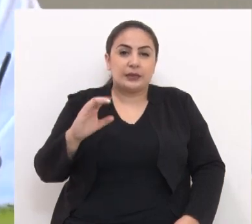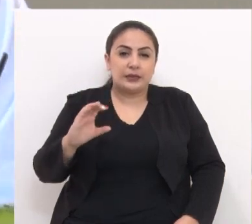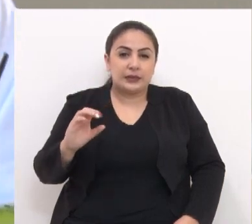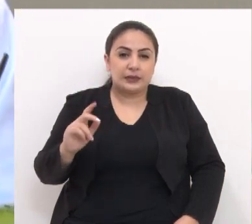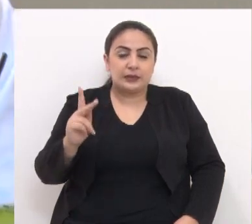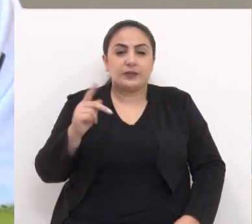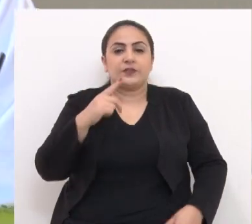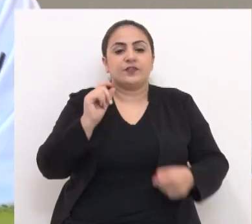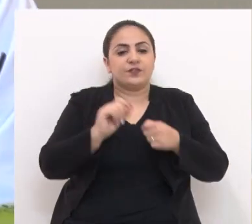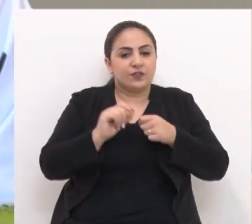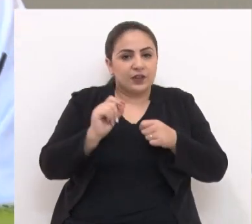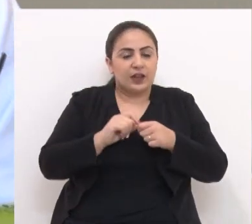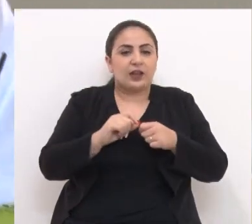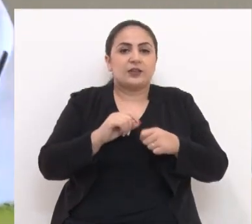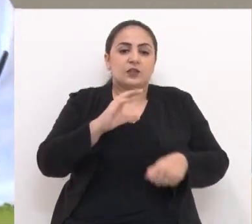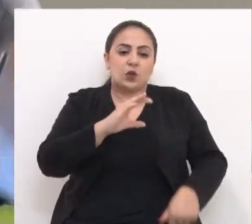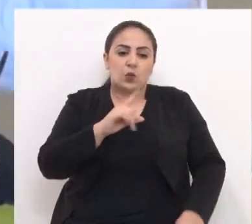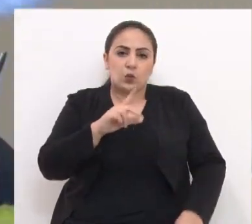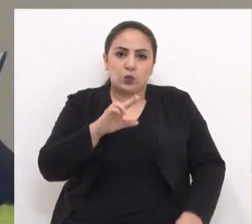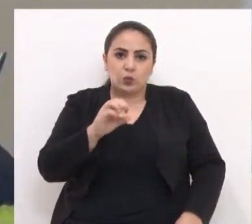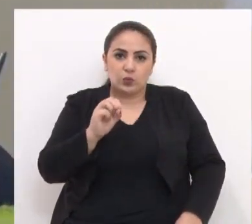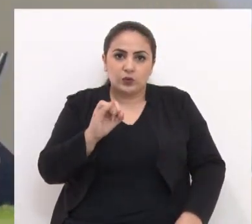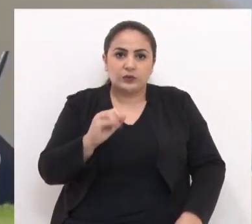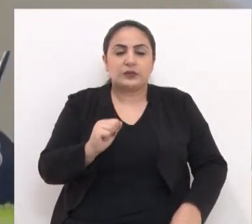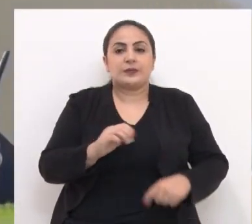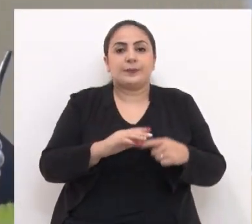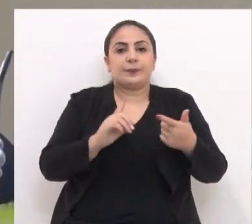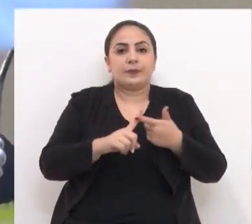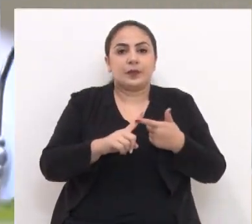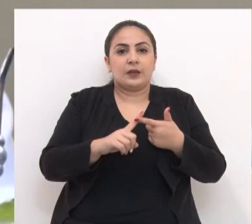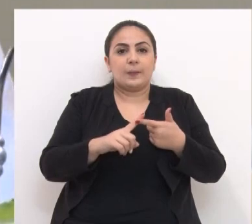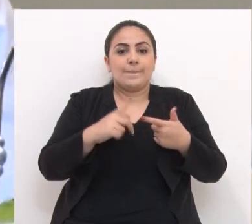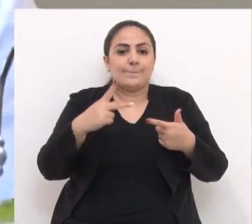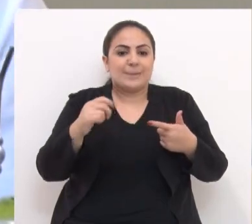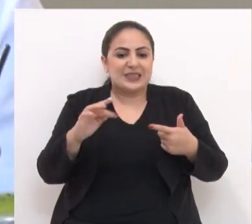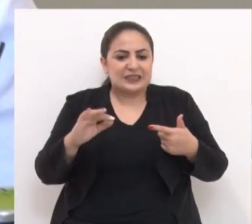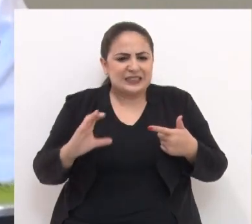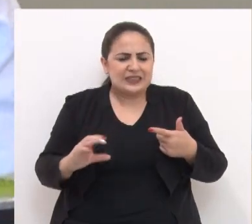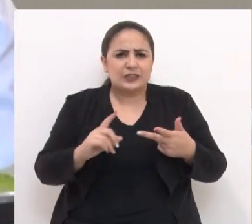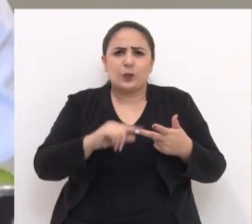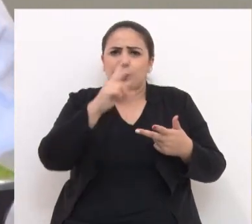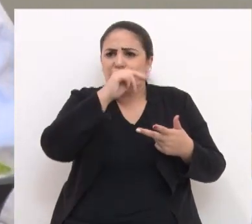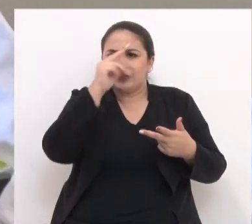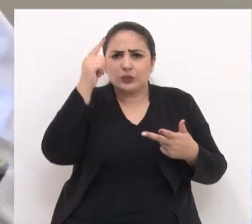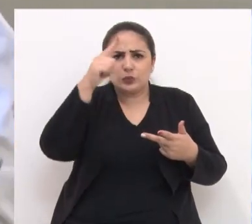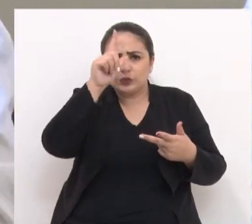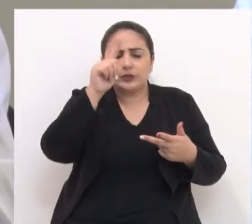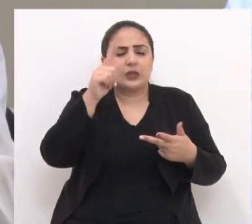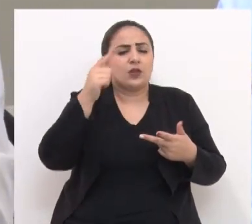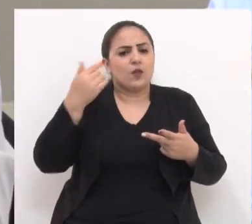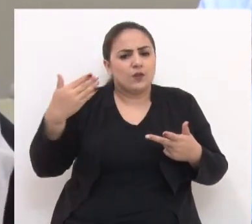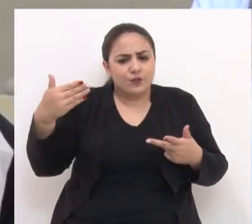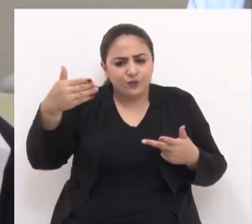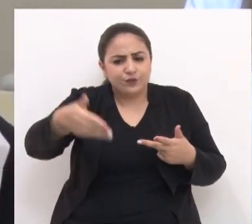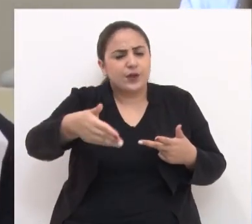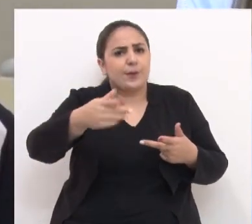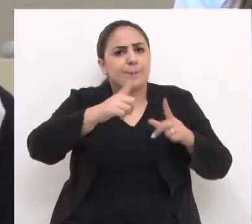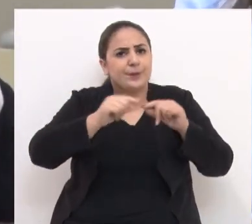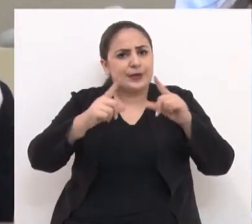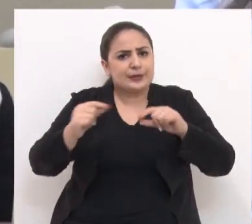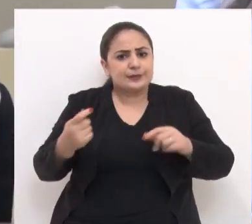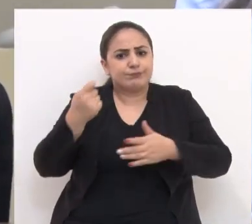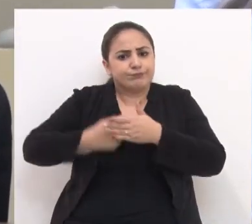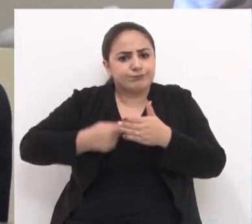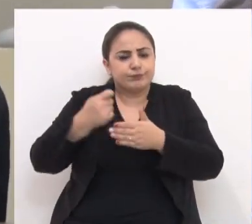que o Colucci, que o Patrick, o prefeito Luciano, enquanto parlamentar, disse que era uma barbaridade, o prefeito vai a